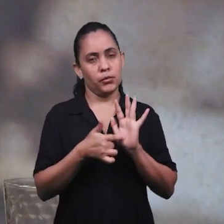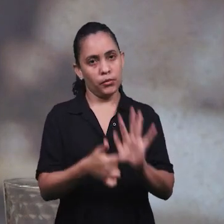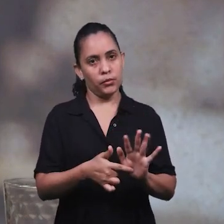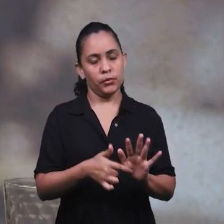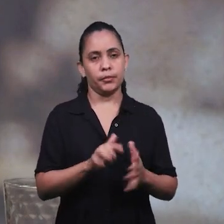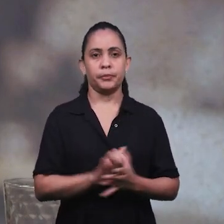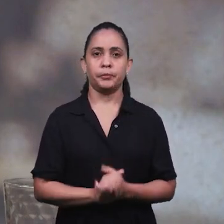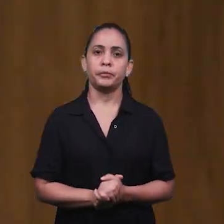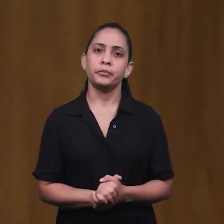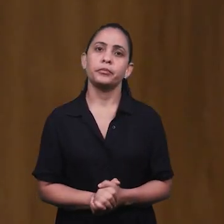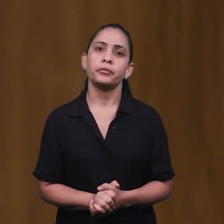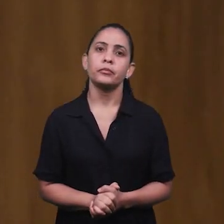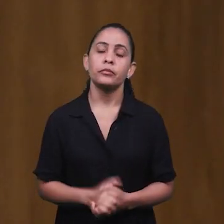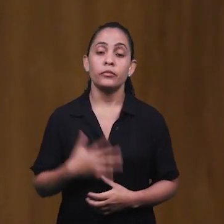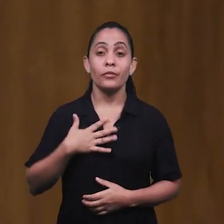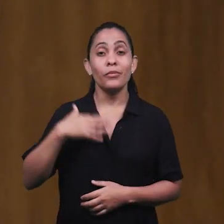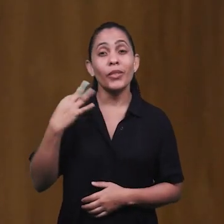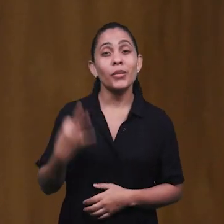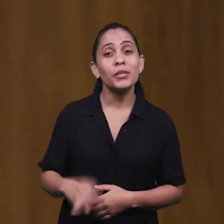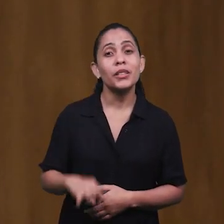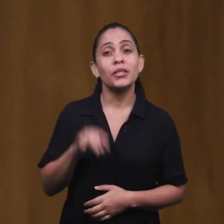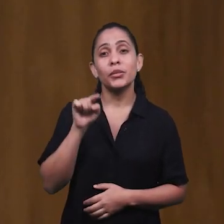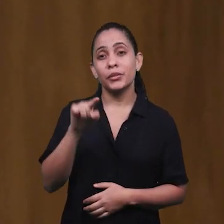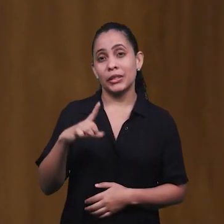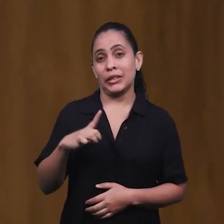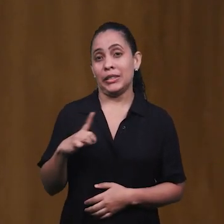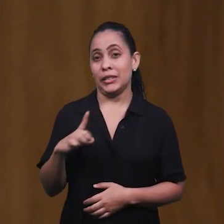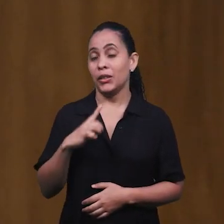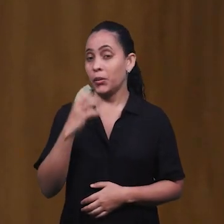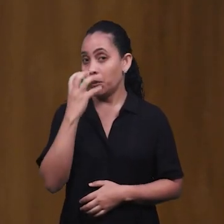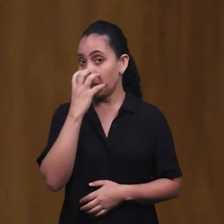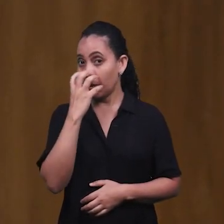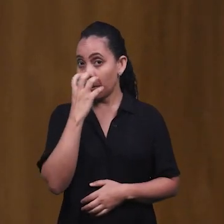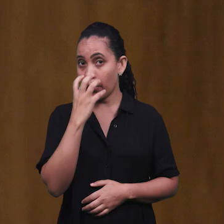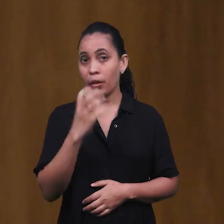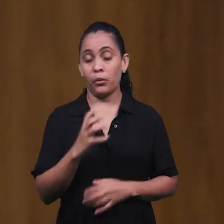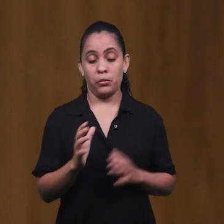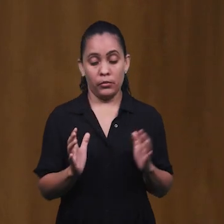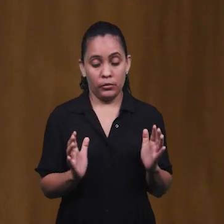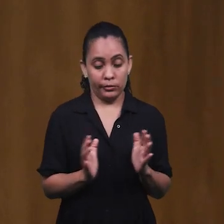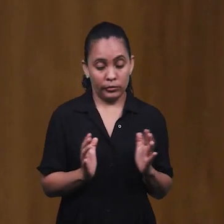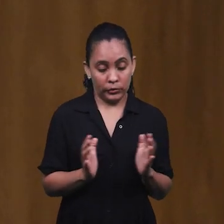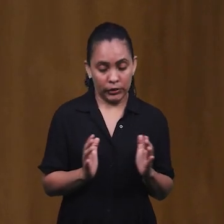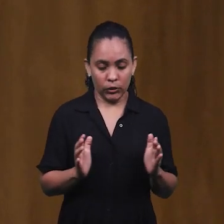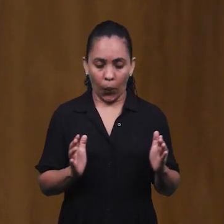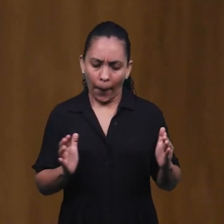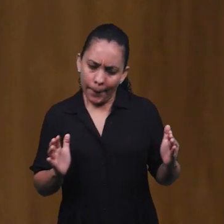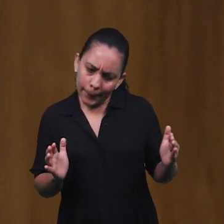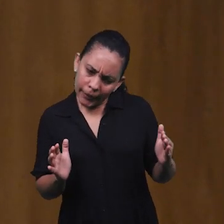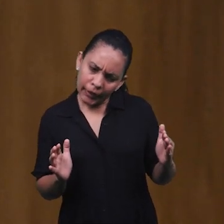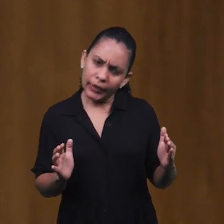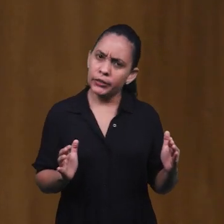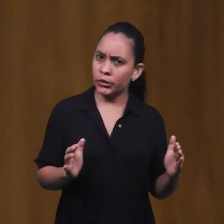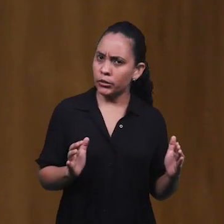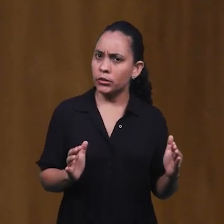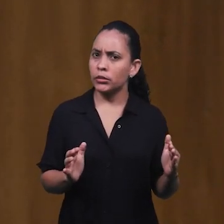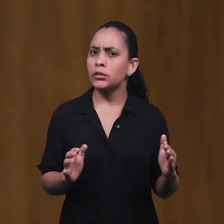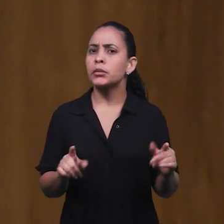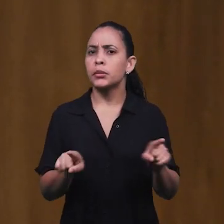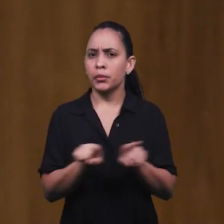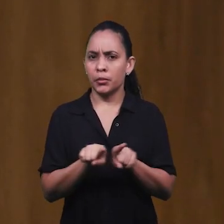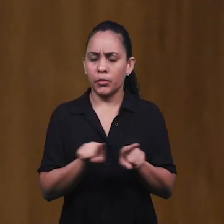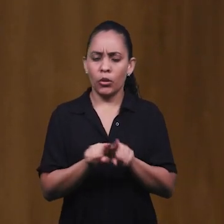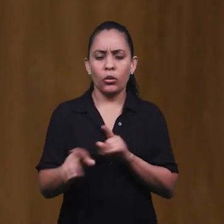no condomínio. Então o correto é você ter um animal, né, de porte pequeno ou porte médio, né, desde que não prejudique o sossego,